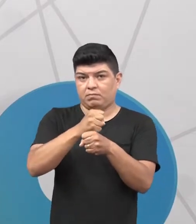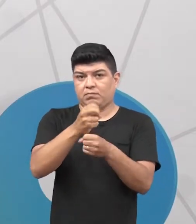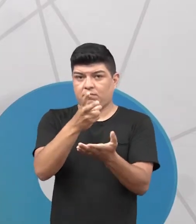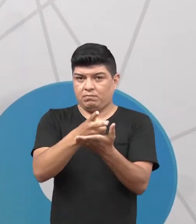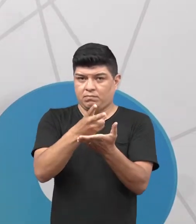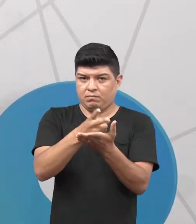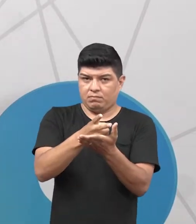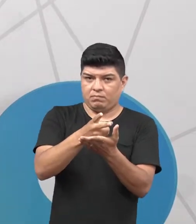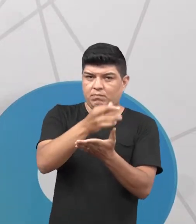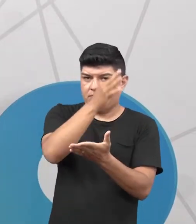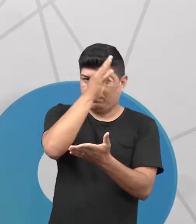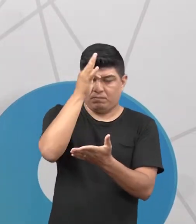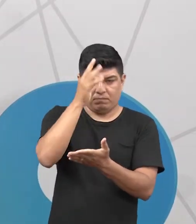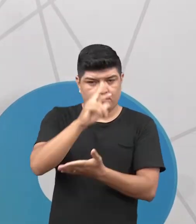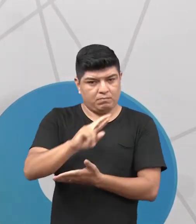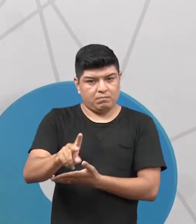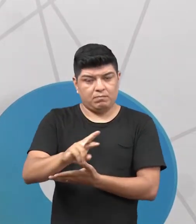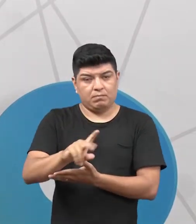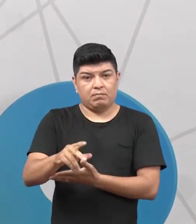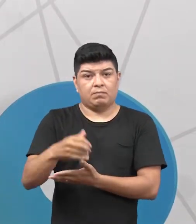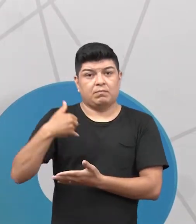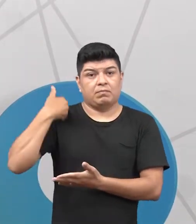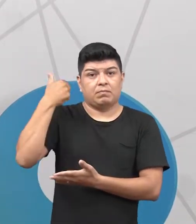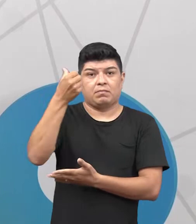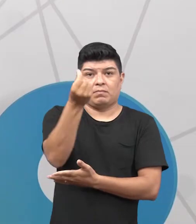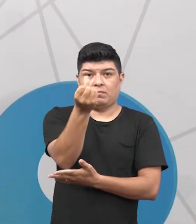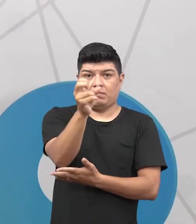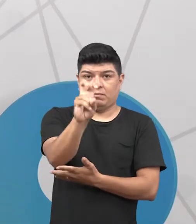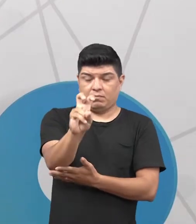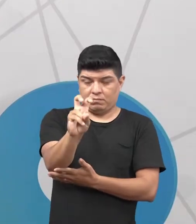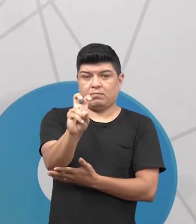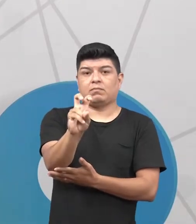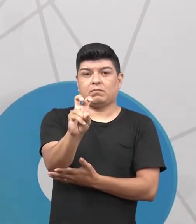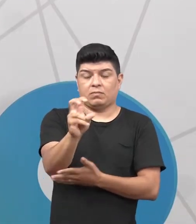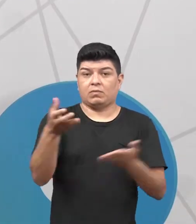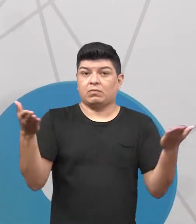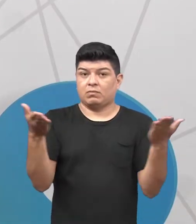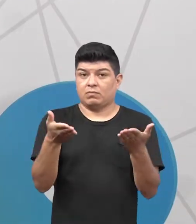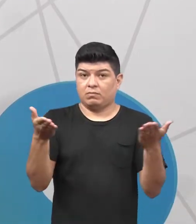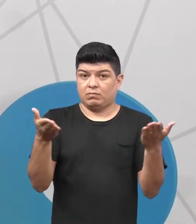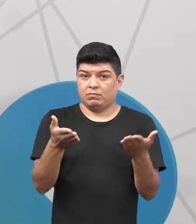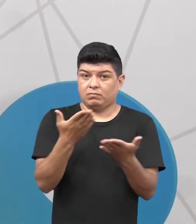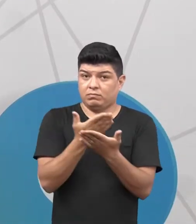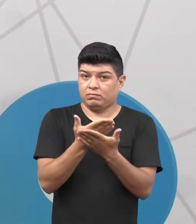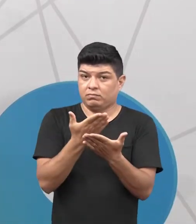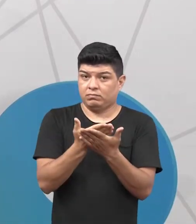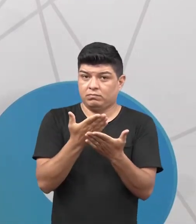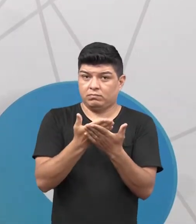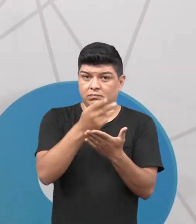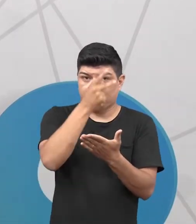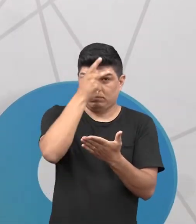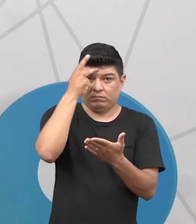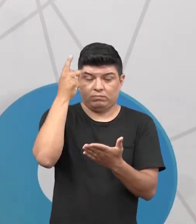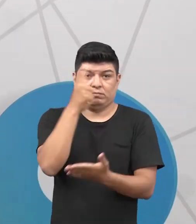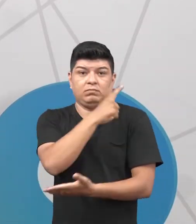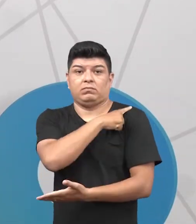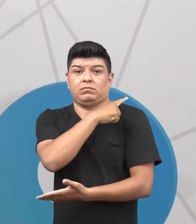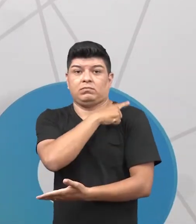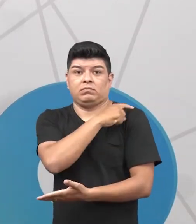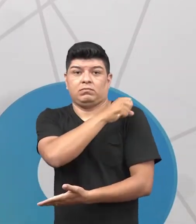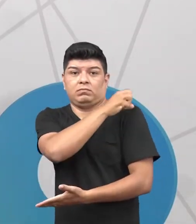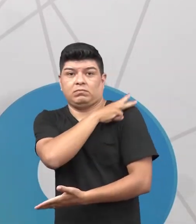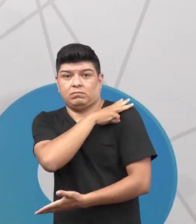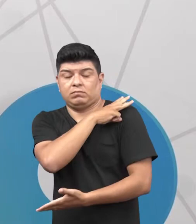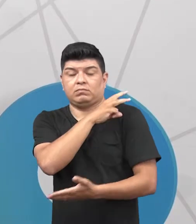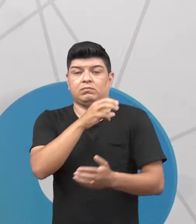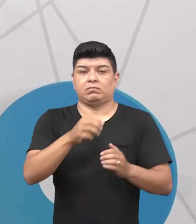com filosofia e agora com 60 anos de idade. Hoje nós vamos trabalhar para o pessoal do primeiro ano do